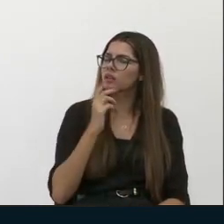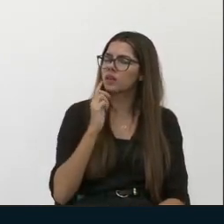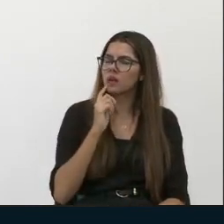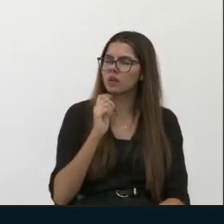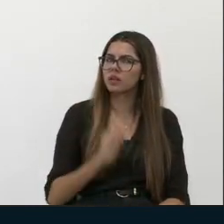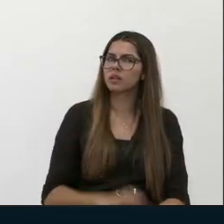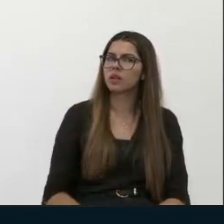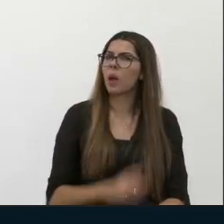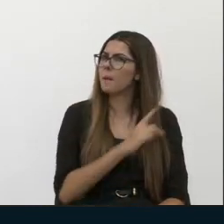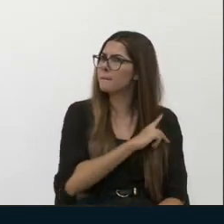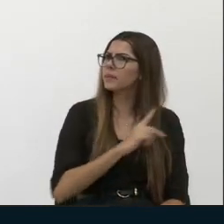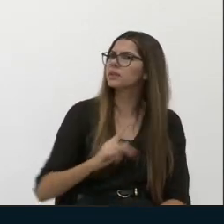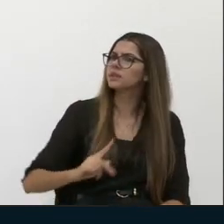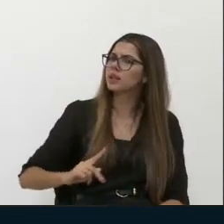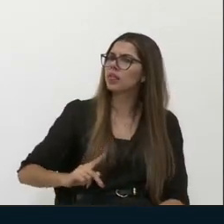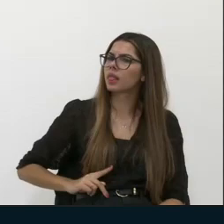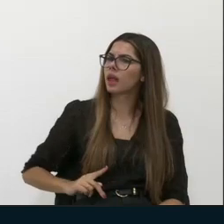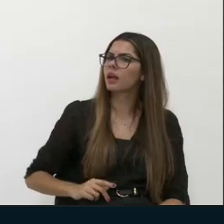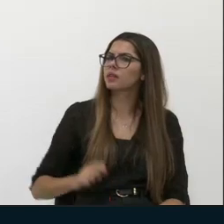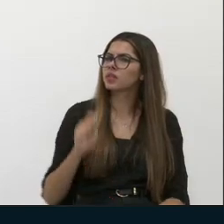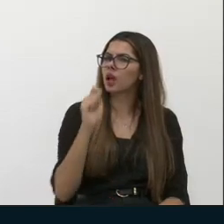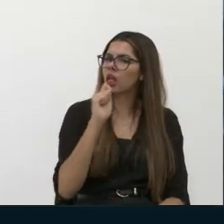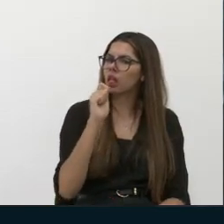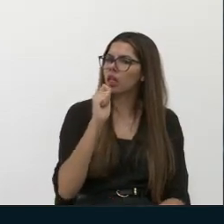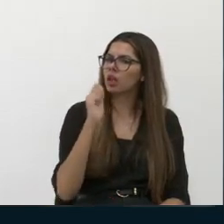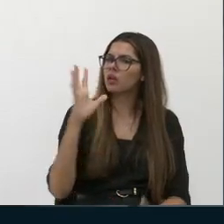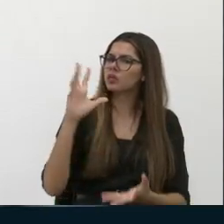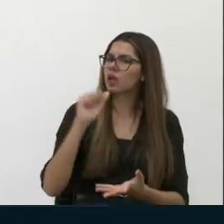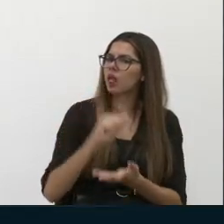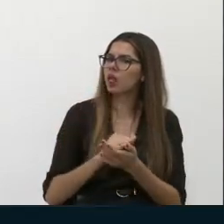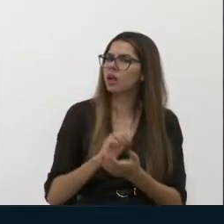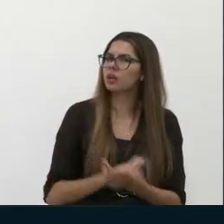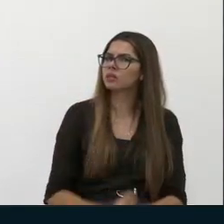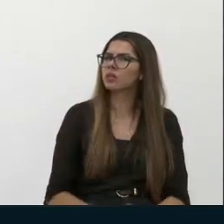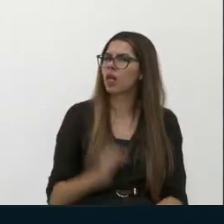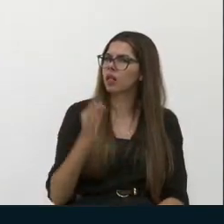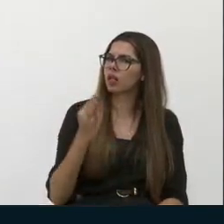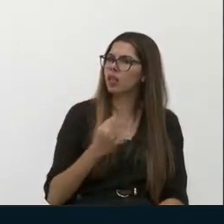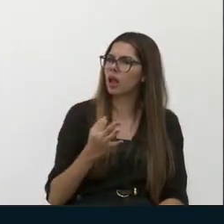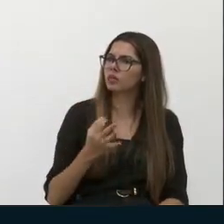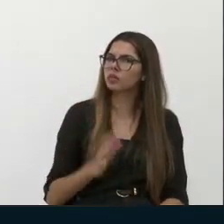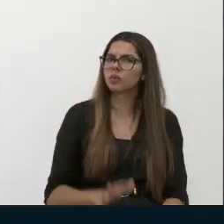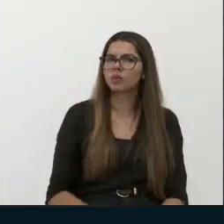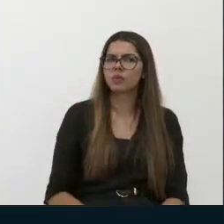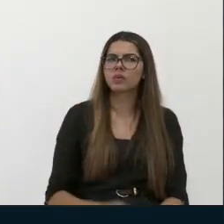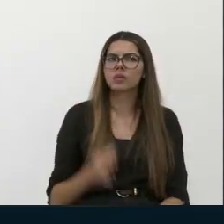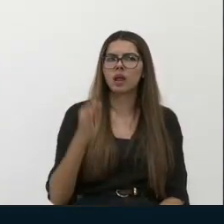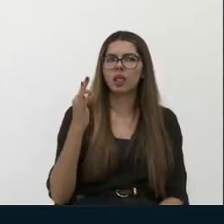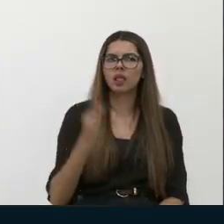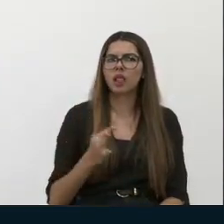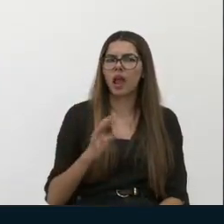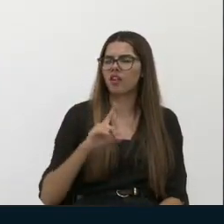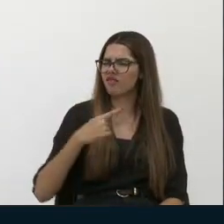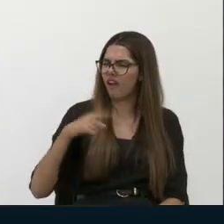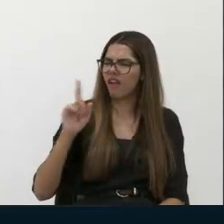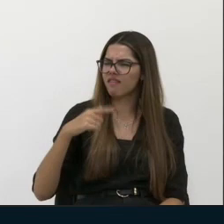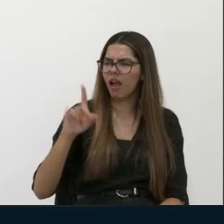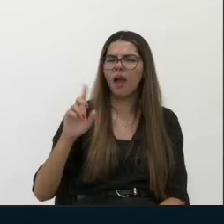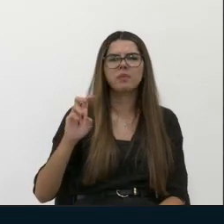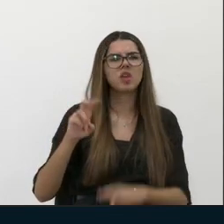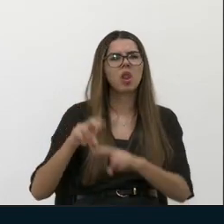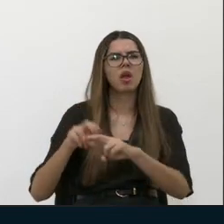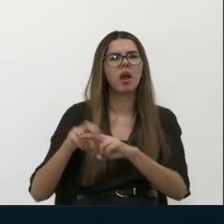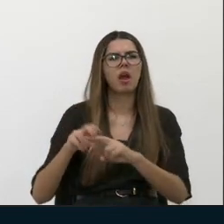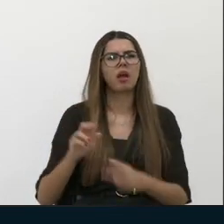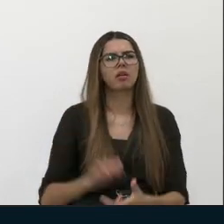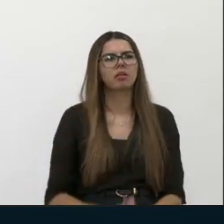Olha aí, senhor presidente, desliga o microfone. É isso mesmo, aí tá certo. Tá certo, vai pro seu lugar. Vai pro seu lugar aí,